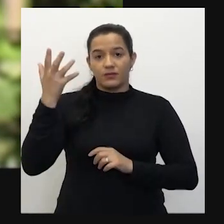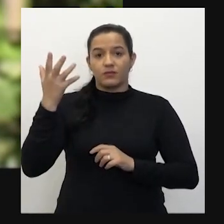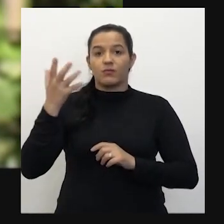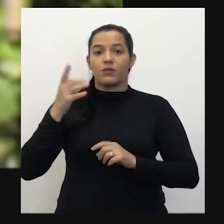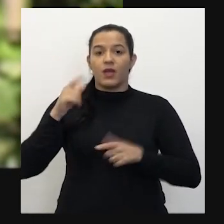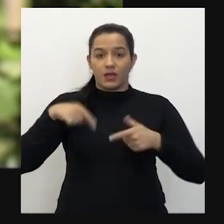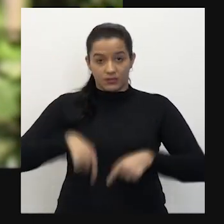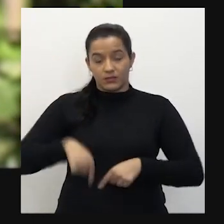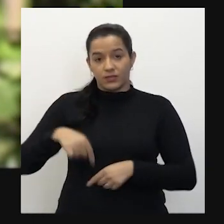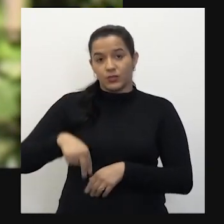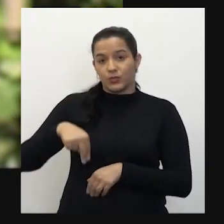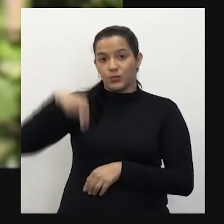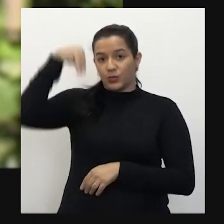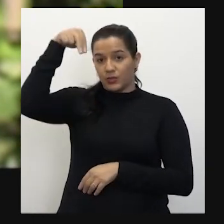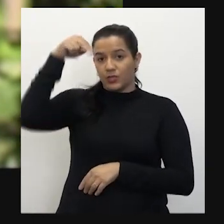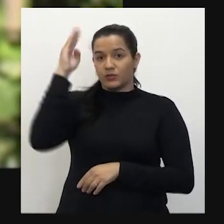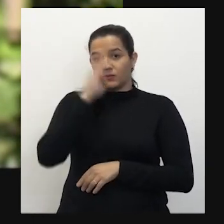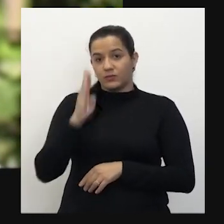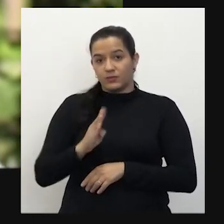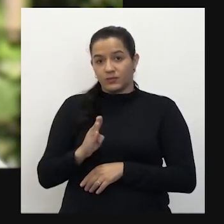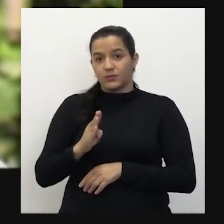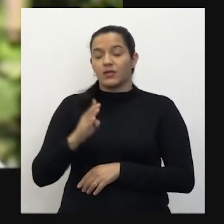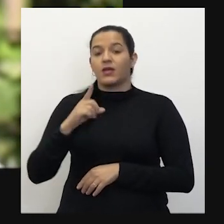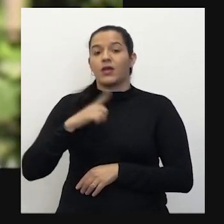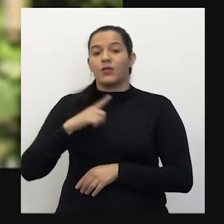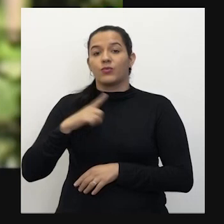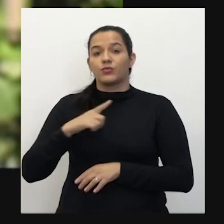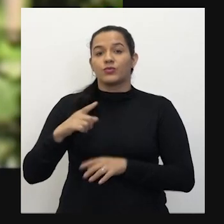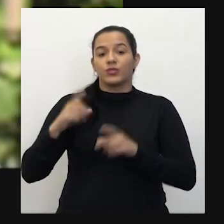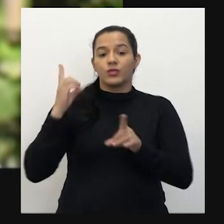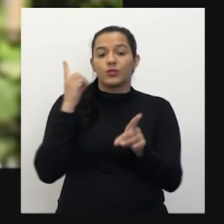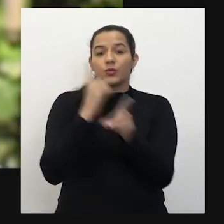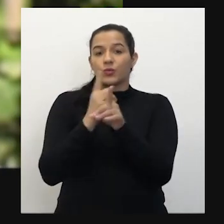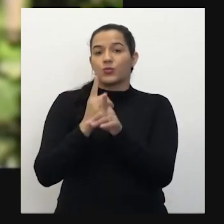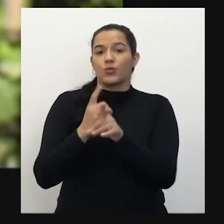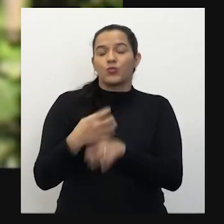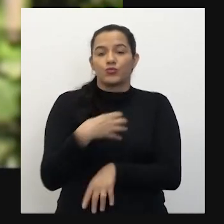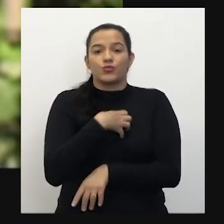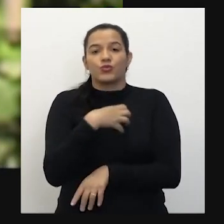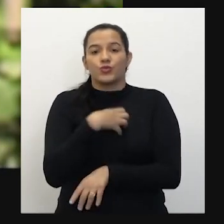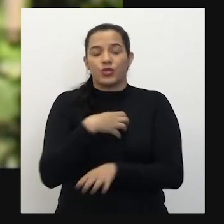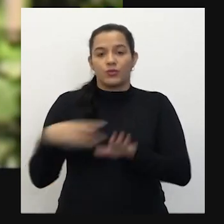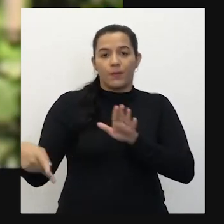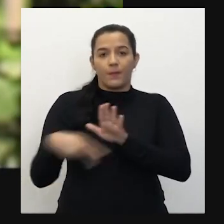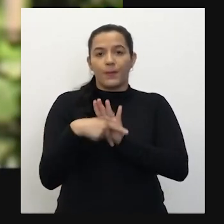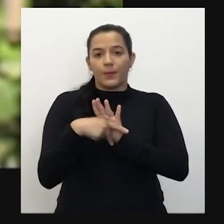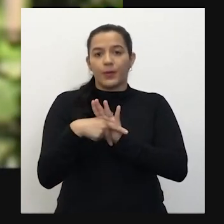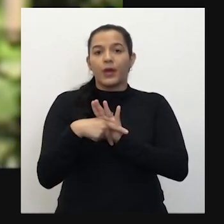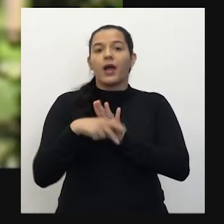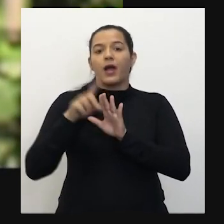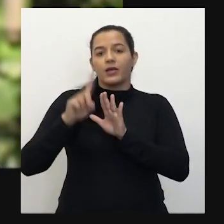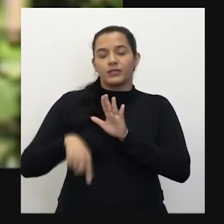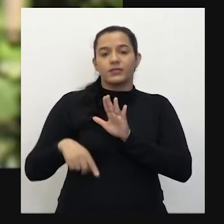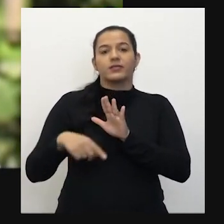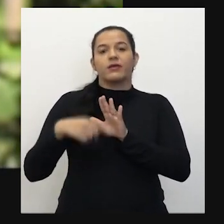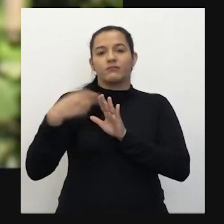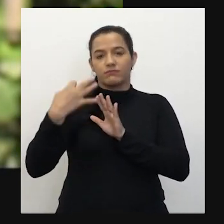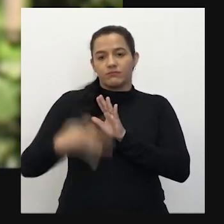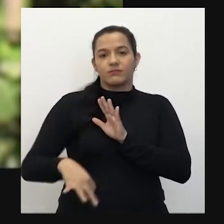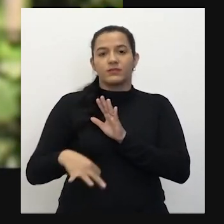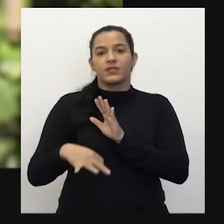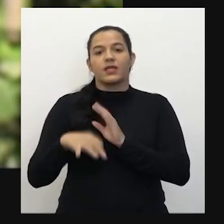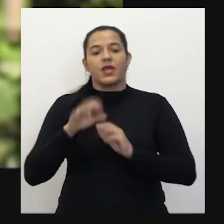aqui no Nordeste brasileiro, foi onde ele adquiriu a característica própria. Aí sim, aí se tornou original. As pessoas já têm